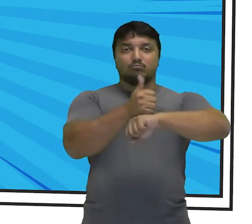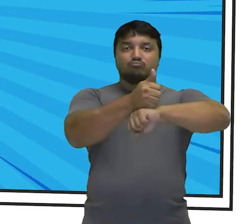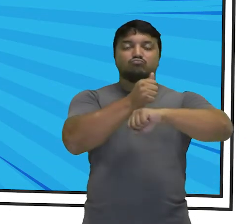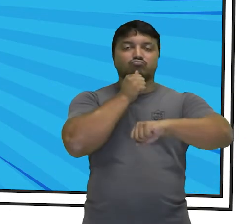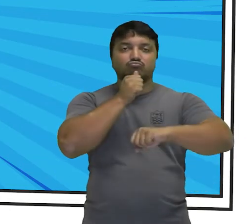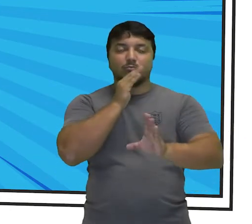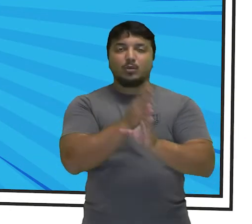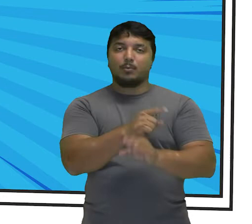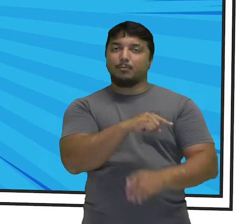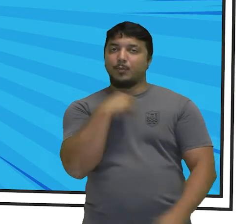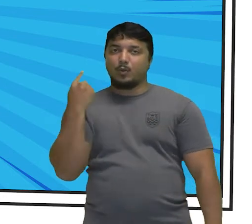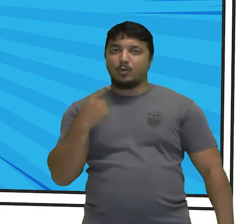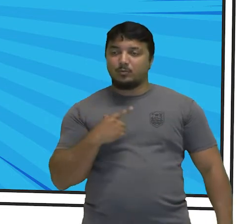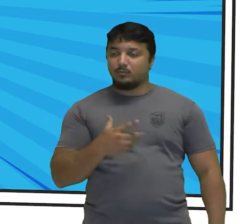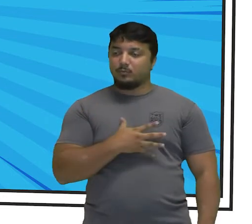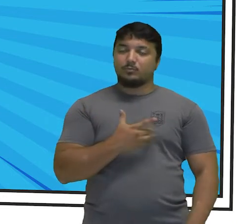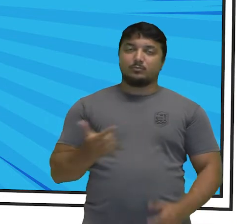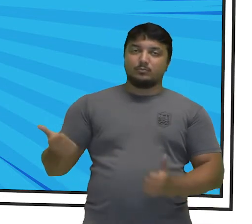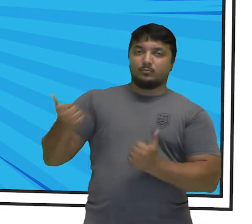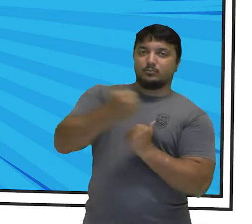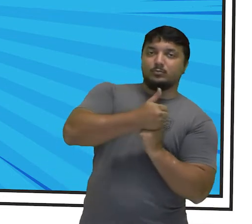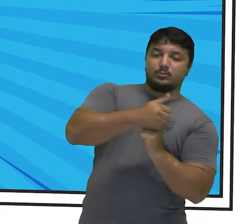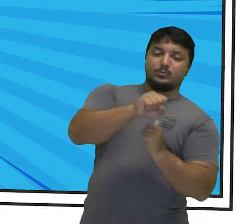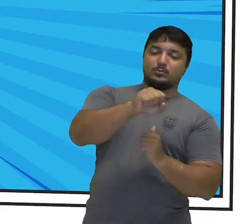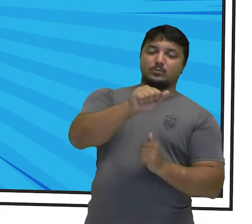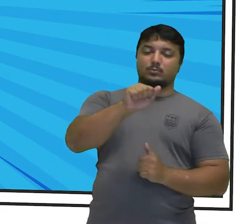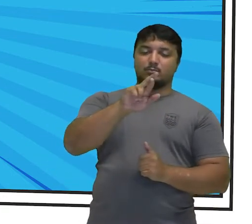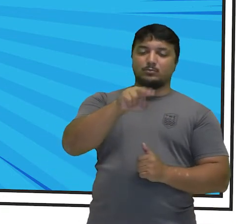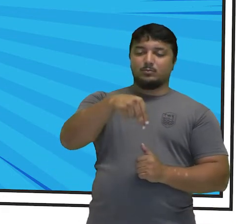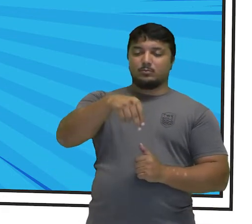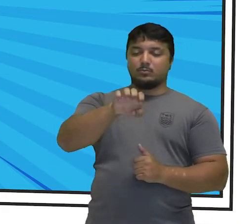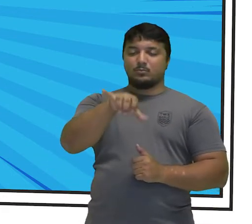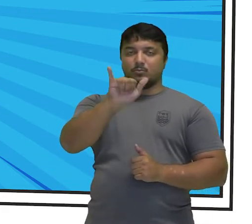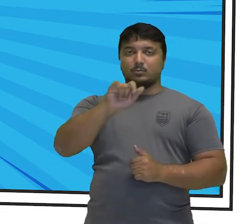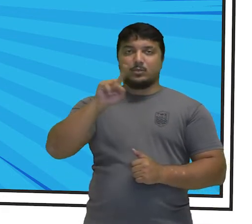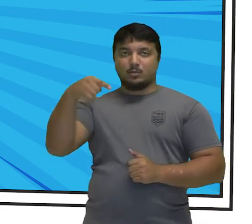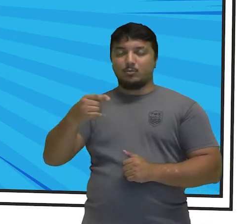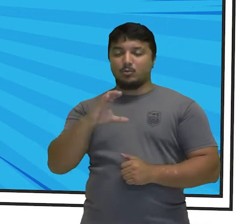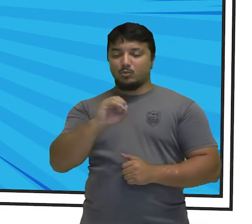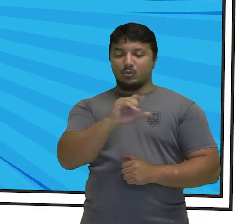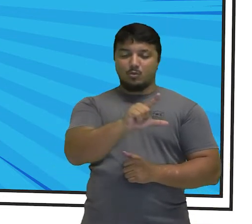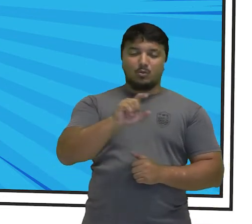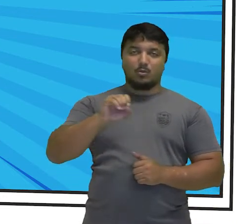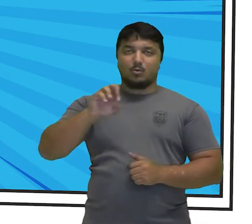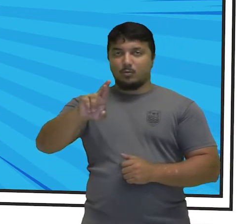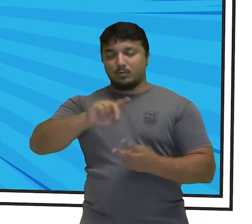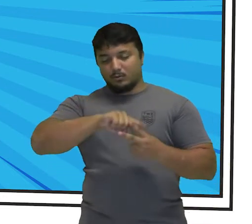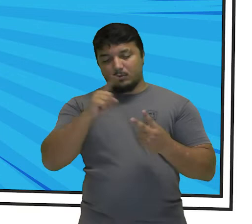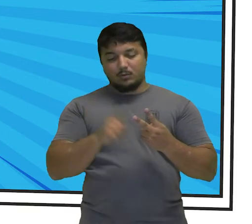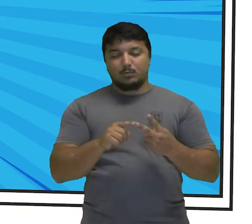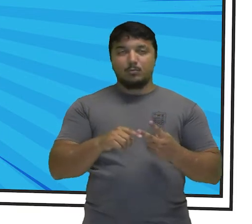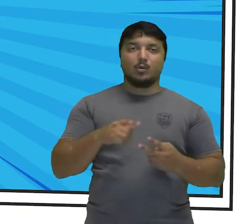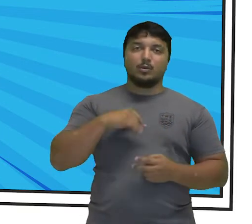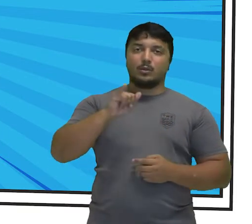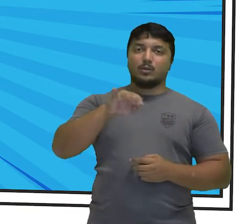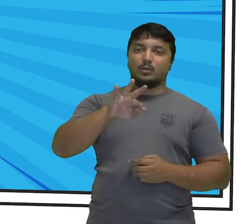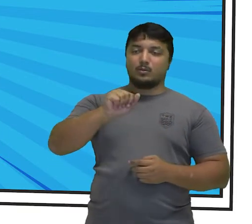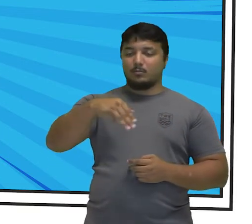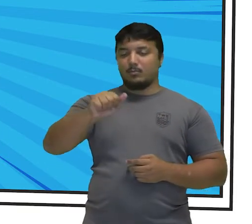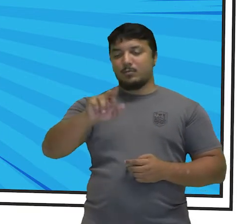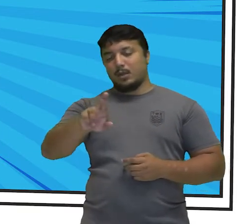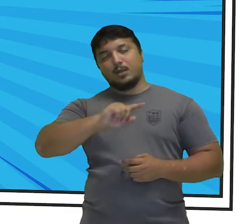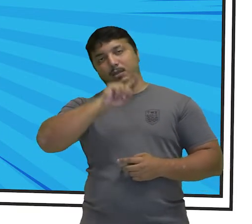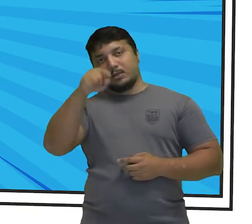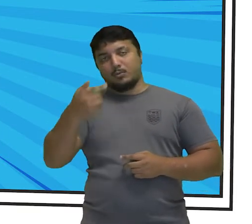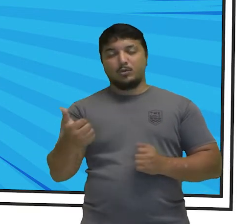aí passou a vez para o Sarney, que foi substituído pelo Collor, que foi substituído pelo Itamar, que